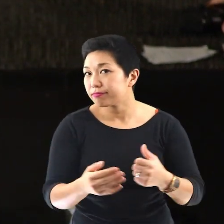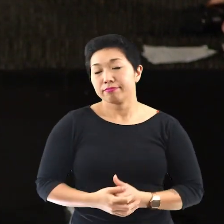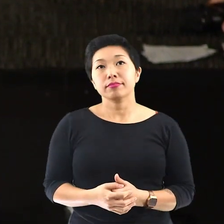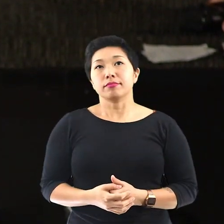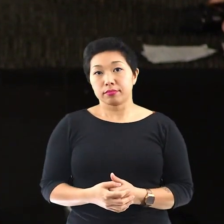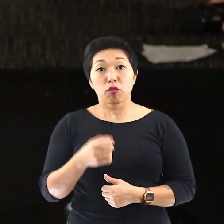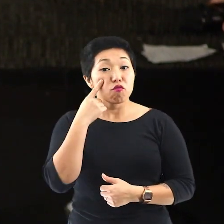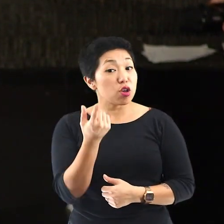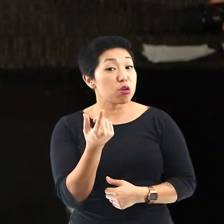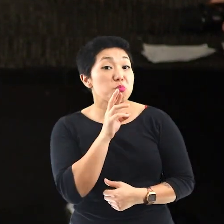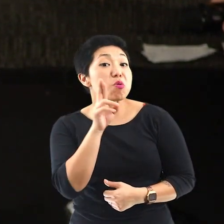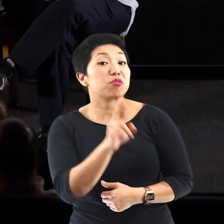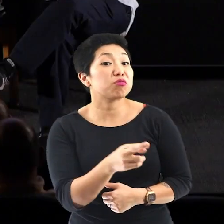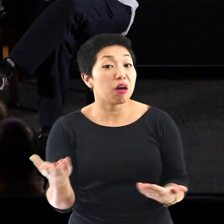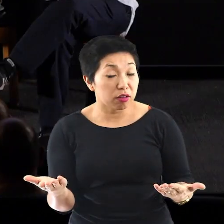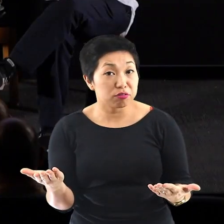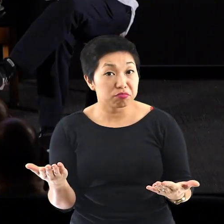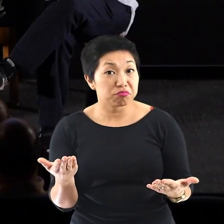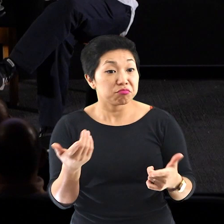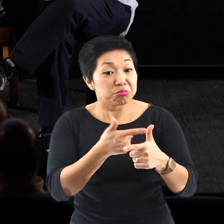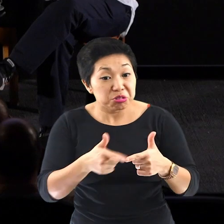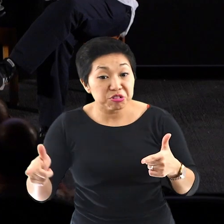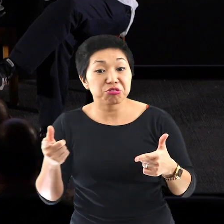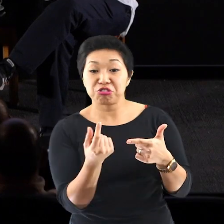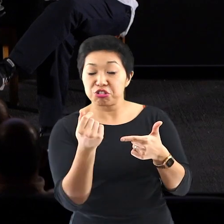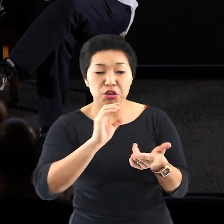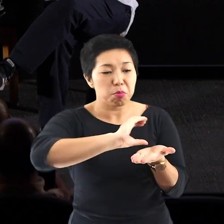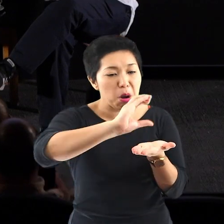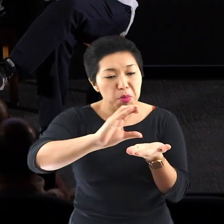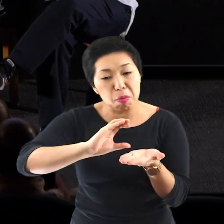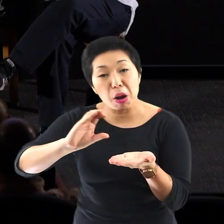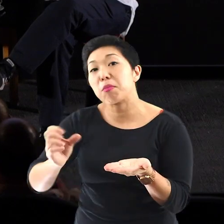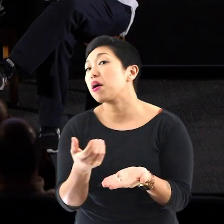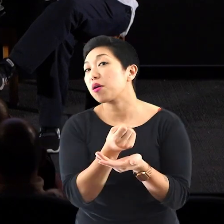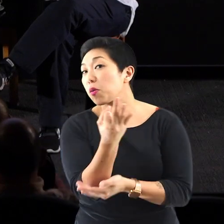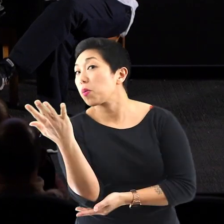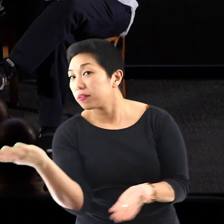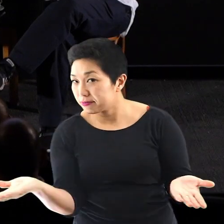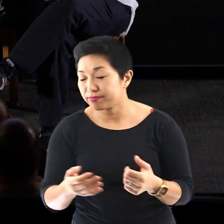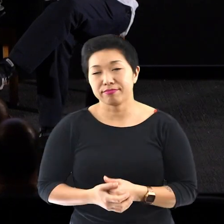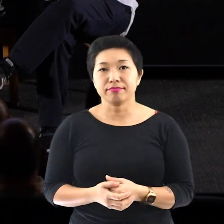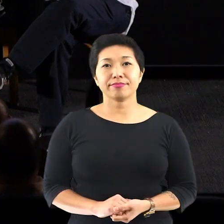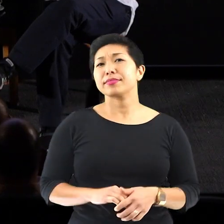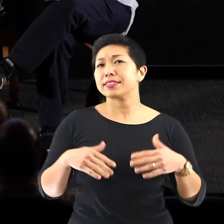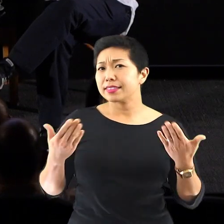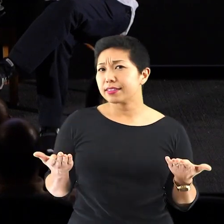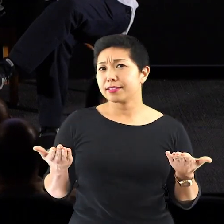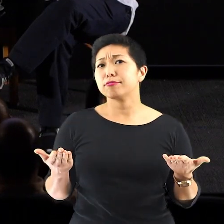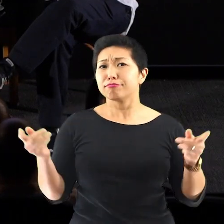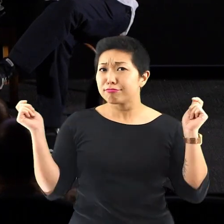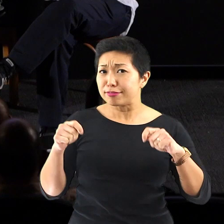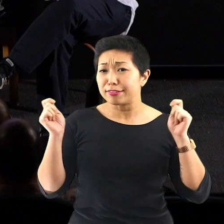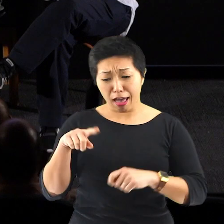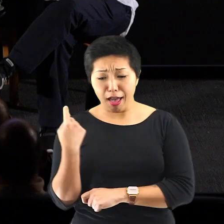aí, ver quanto dá para cada um. Então, está perfeitamente ao